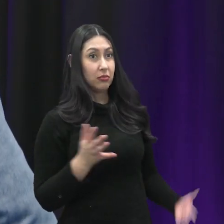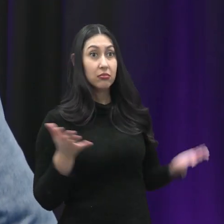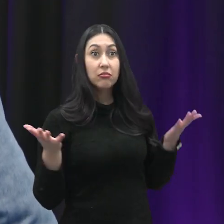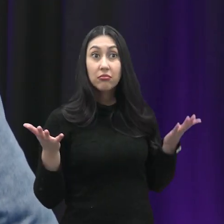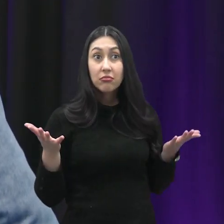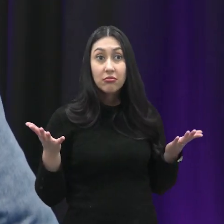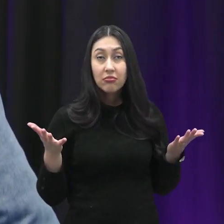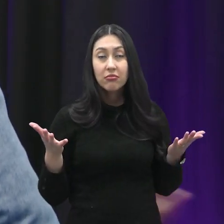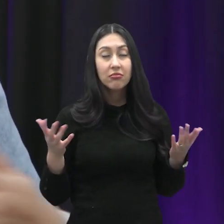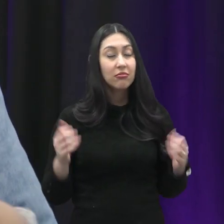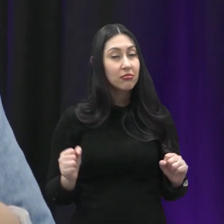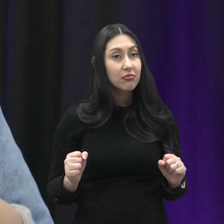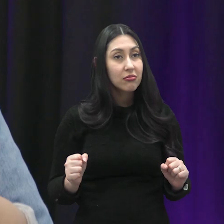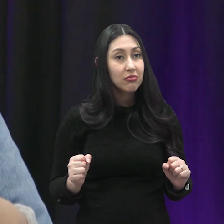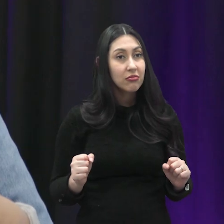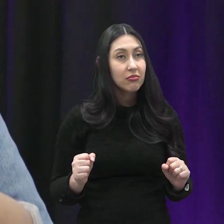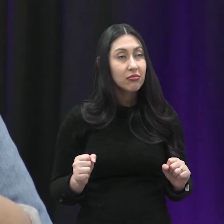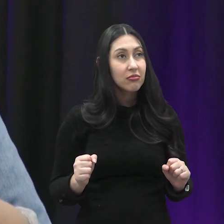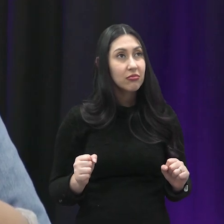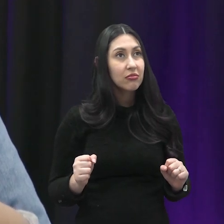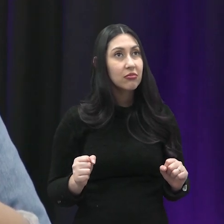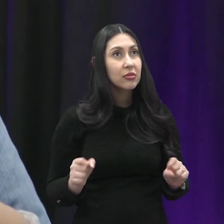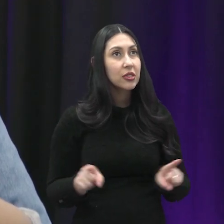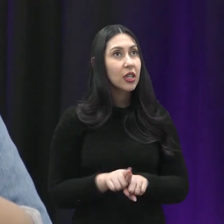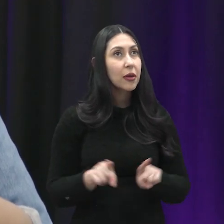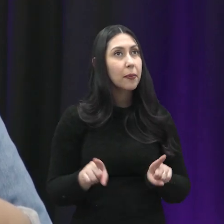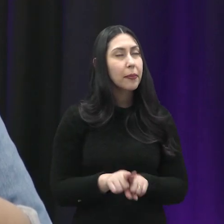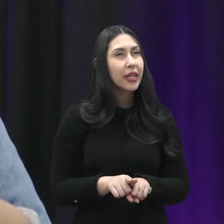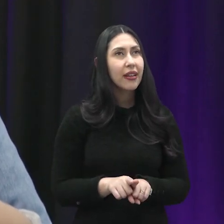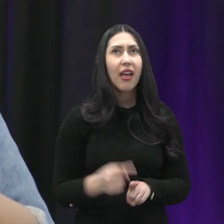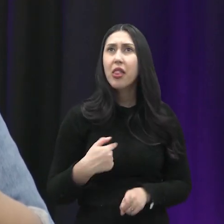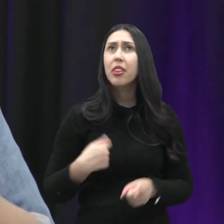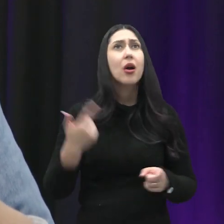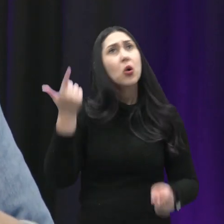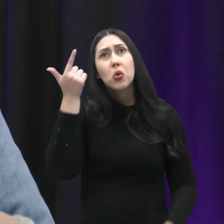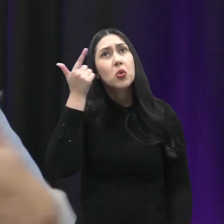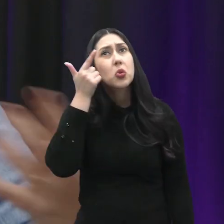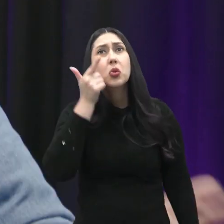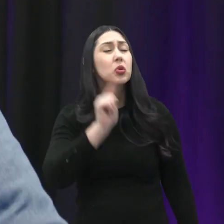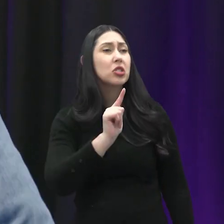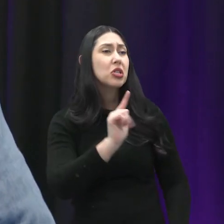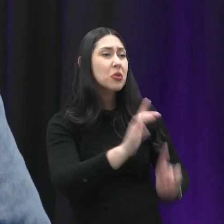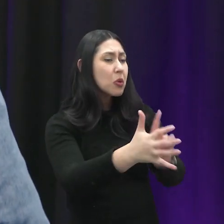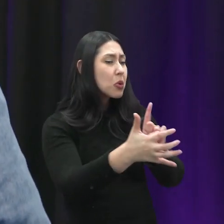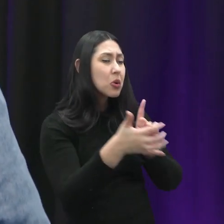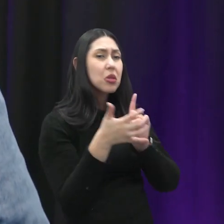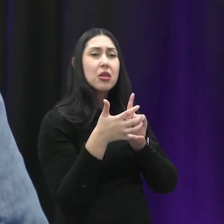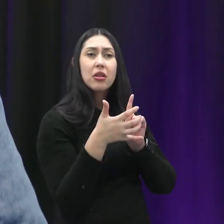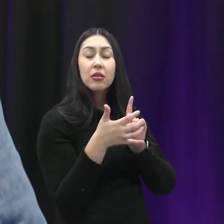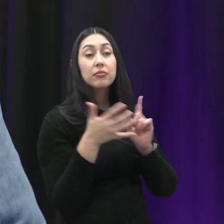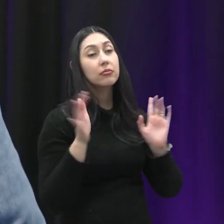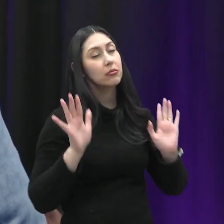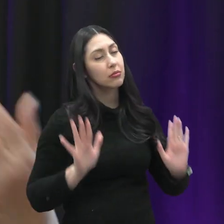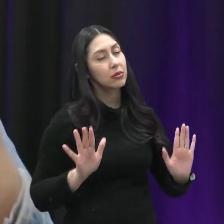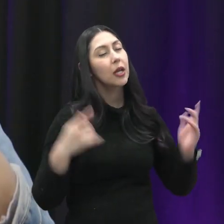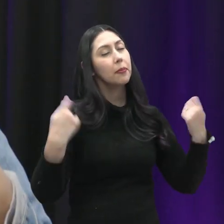com aquela pessoa? É a sua capacidade a sua incapacidade de não acolher o